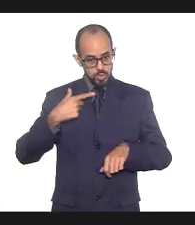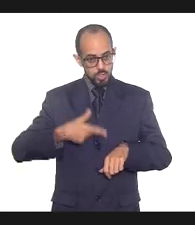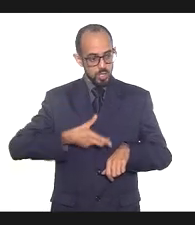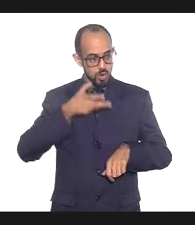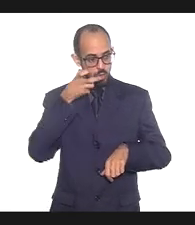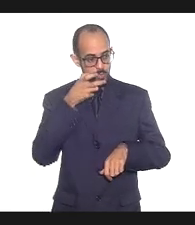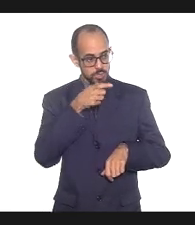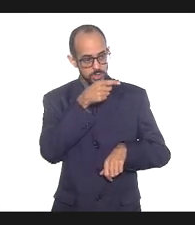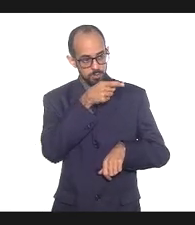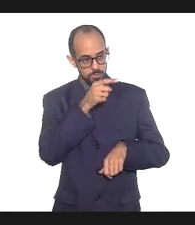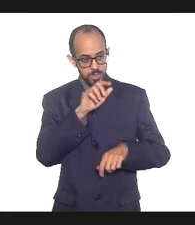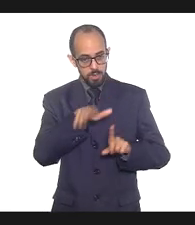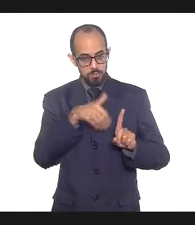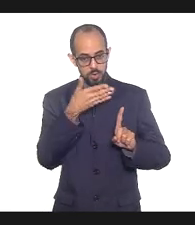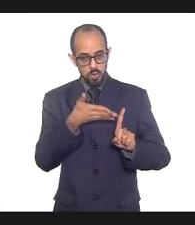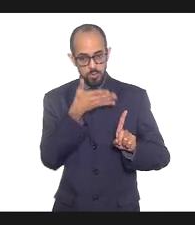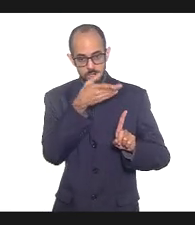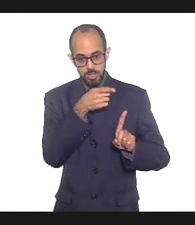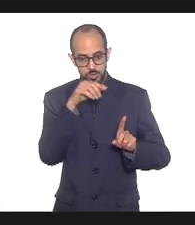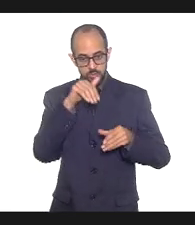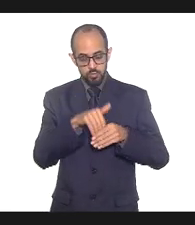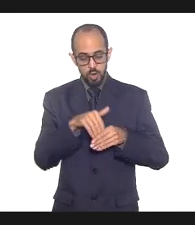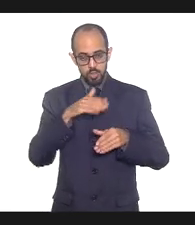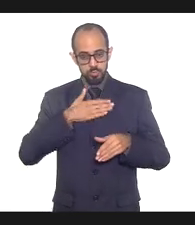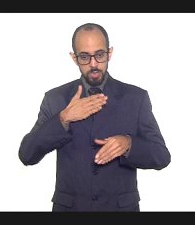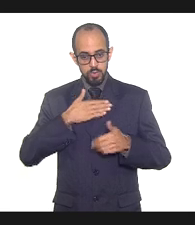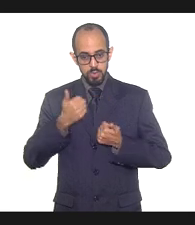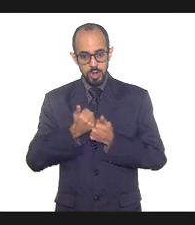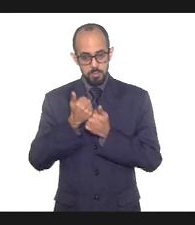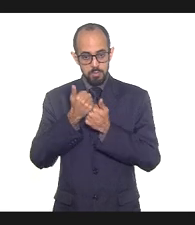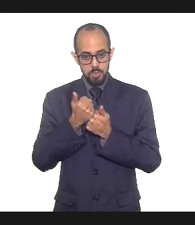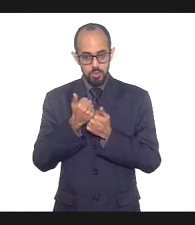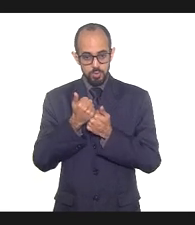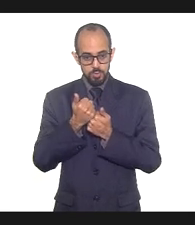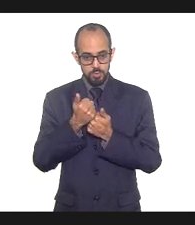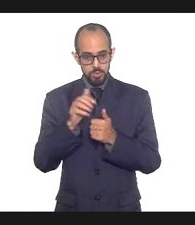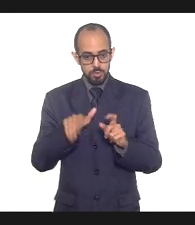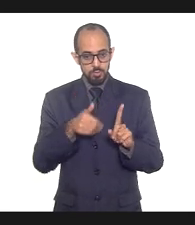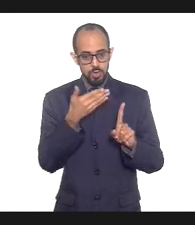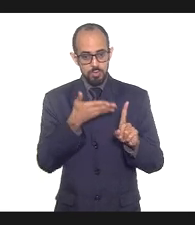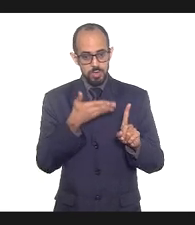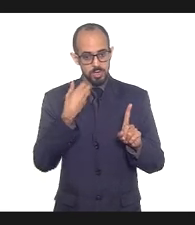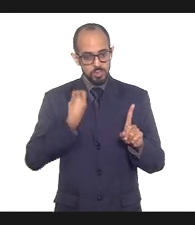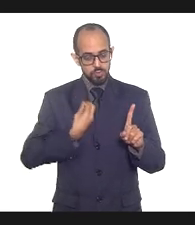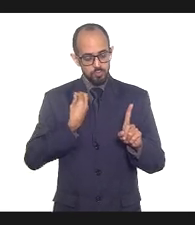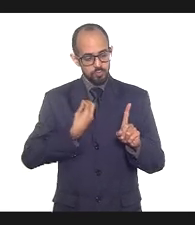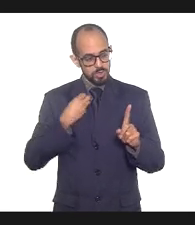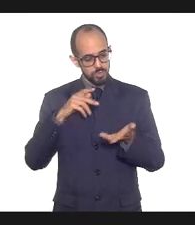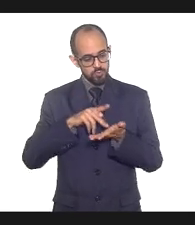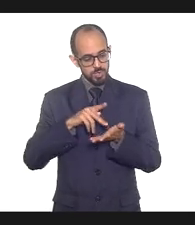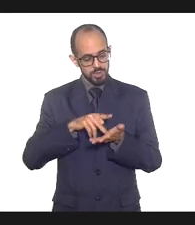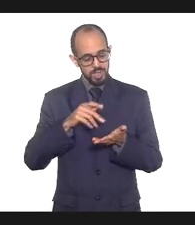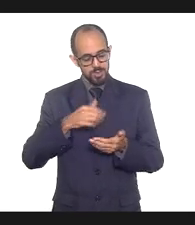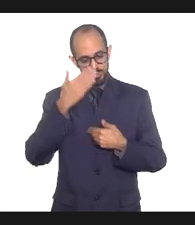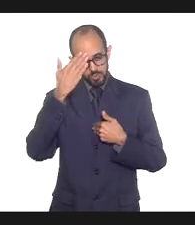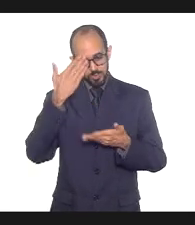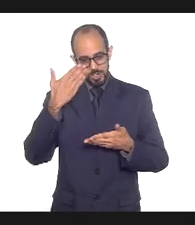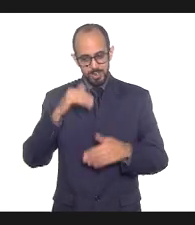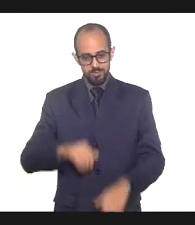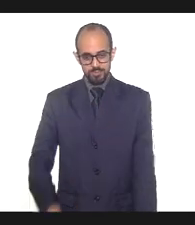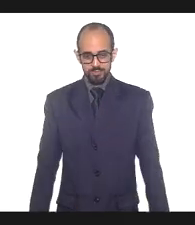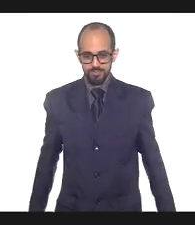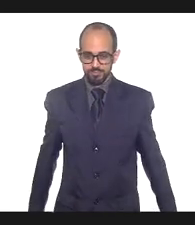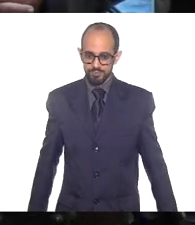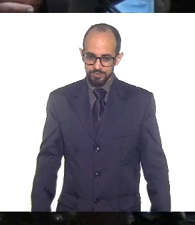homenagem é terá meu voto e do apoio Tá bom acho que é homenagem tem que ser feito em Vida realmente muito obrigado a